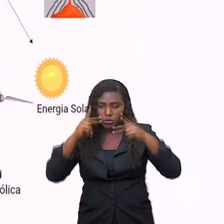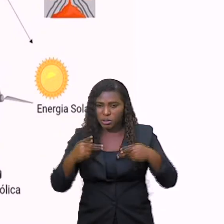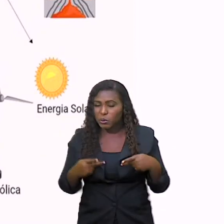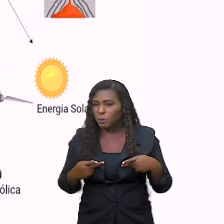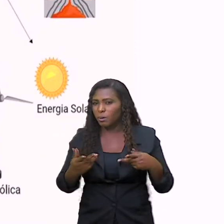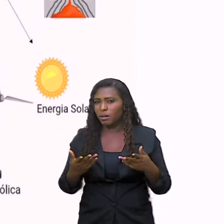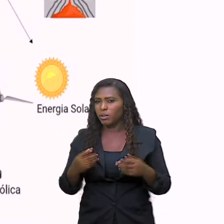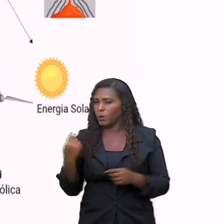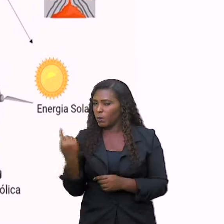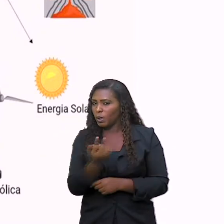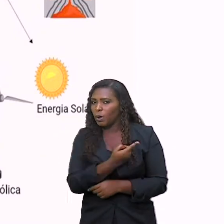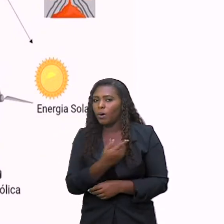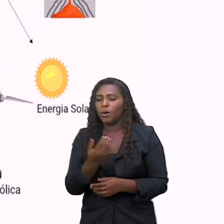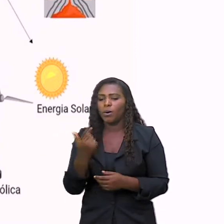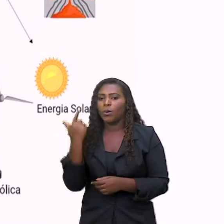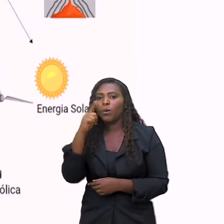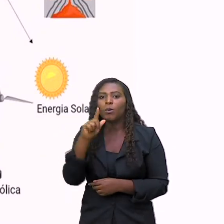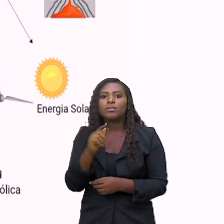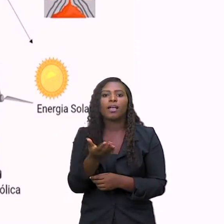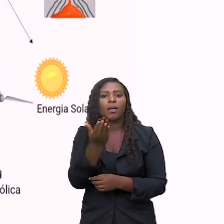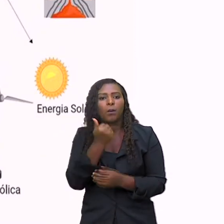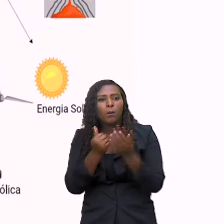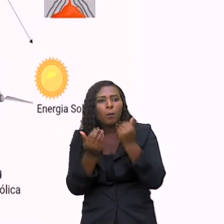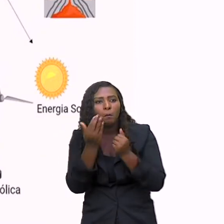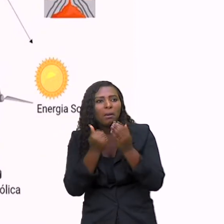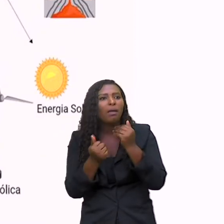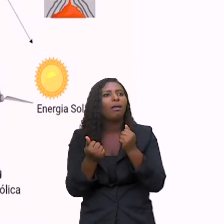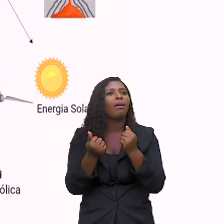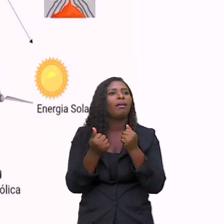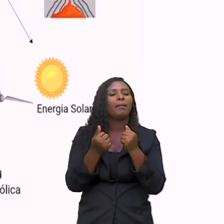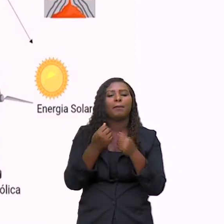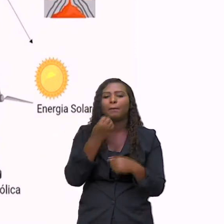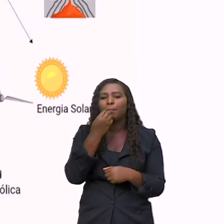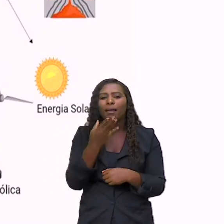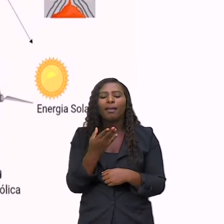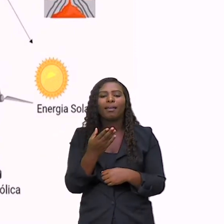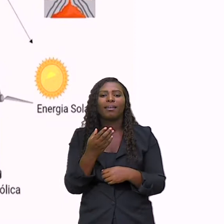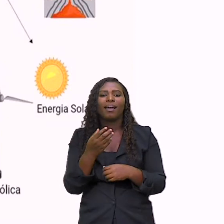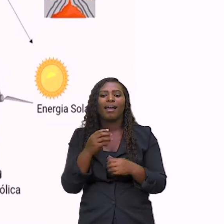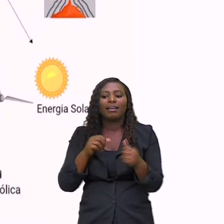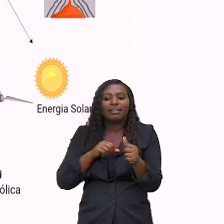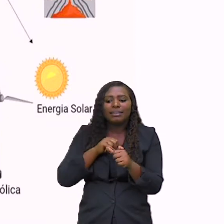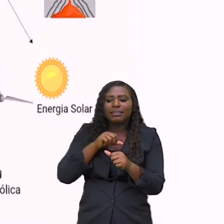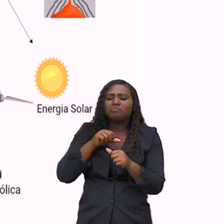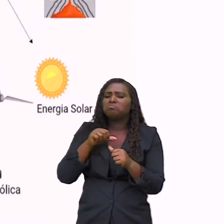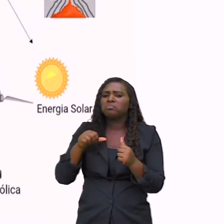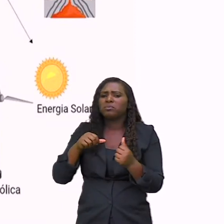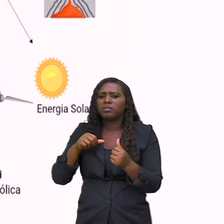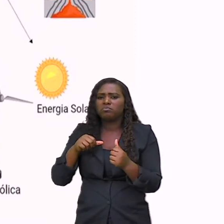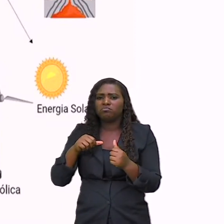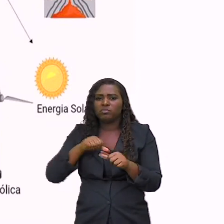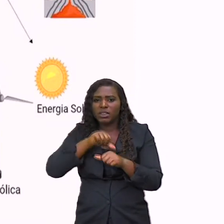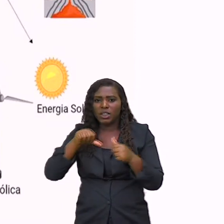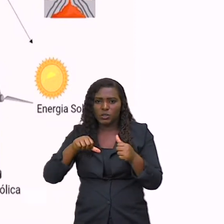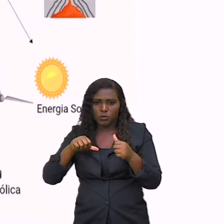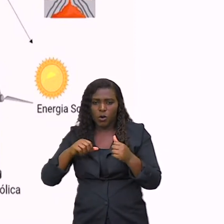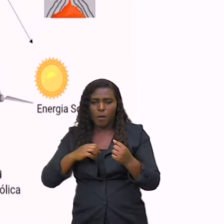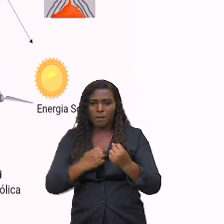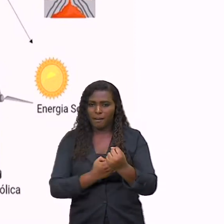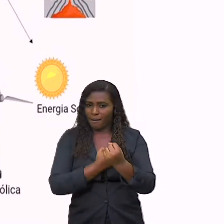está funcionando. E aí a energia elétrica produzida no mundo depende da capacidade